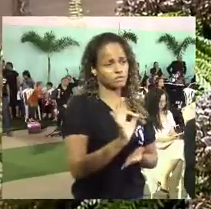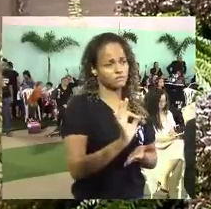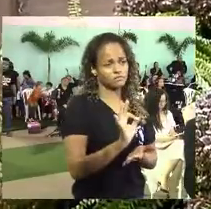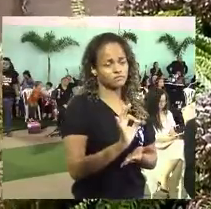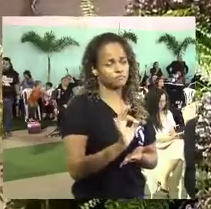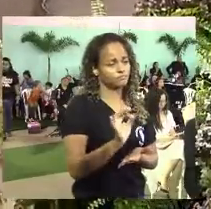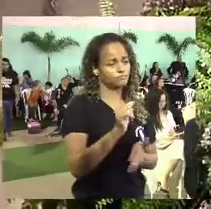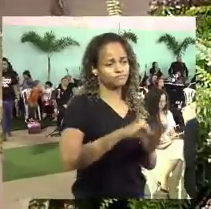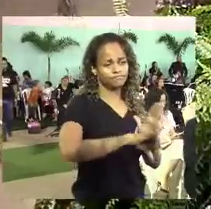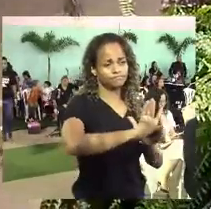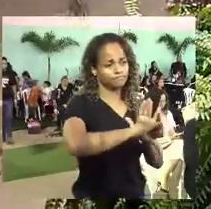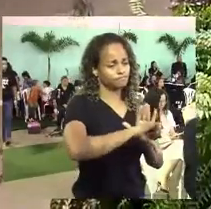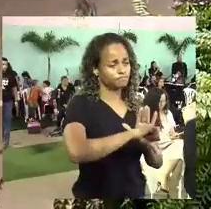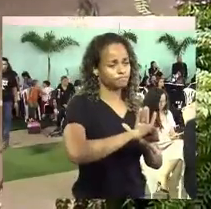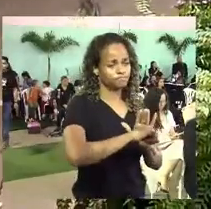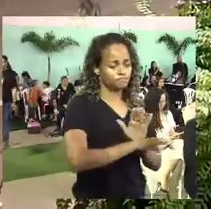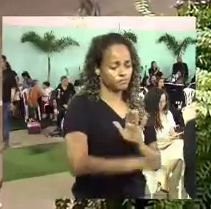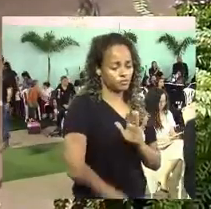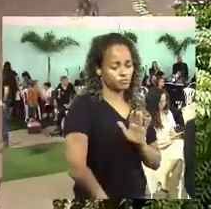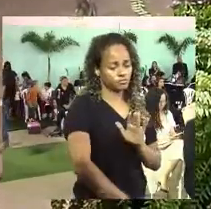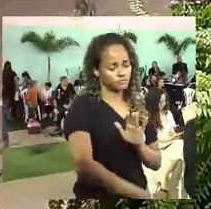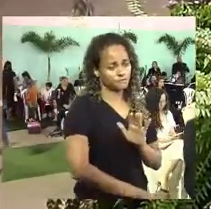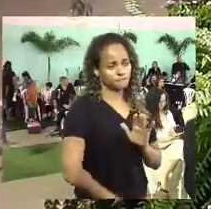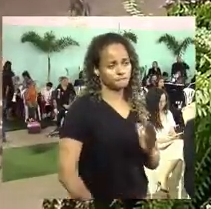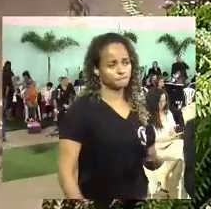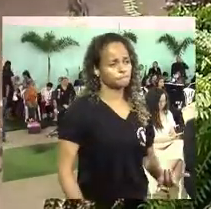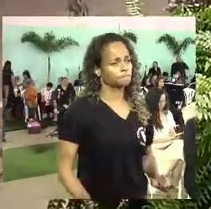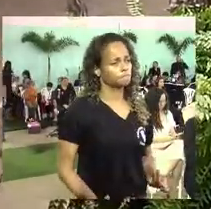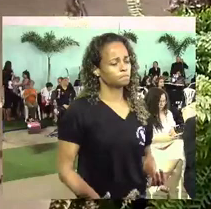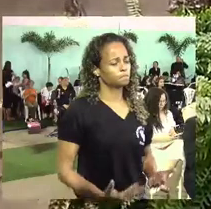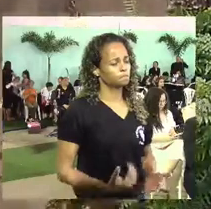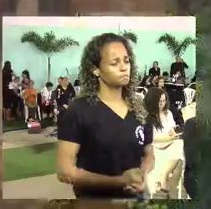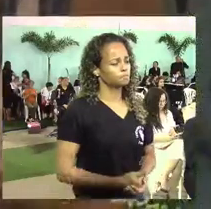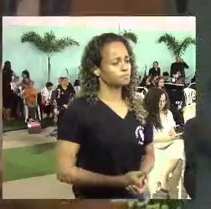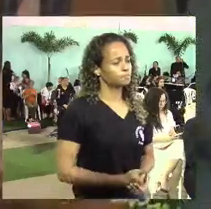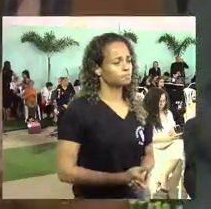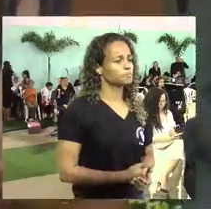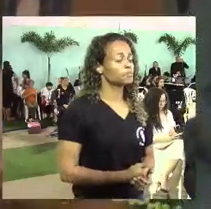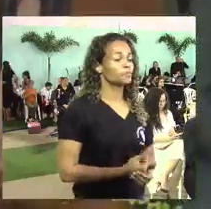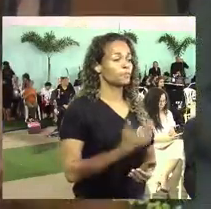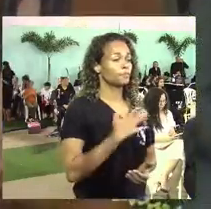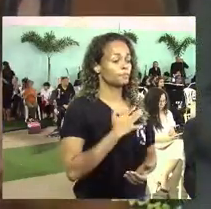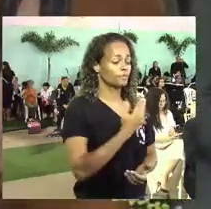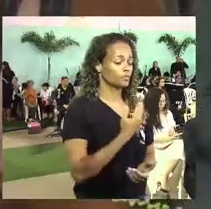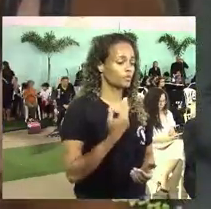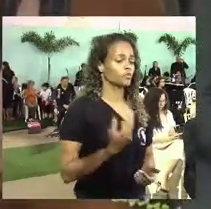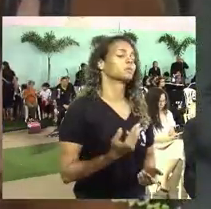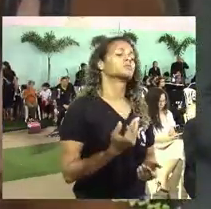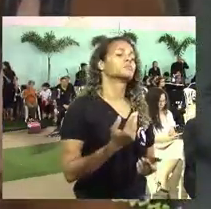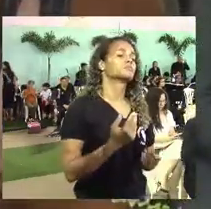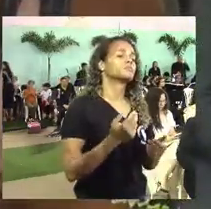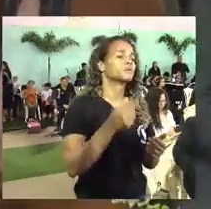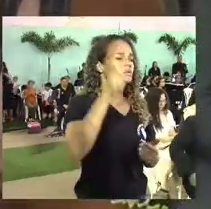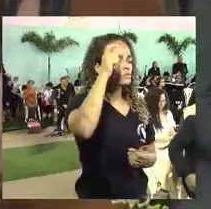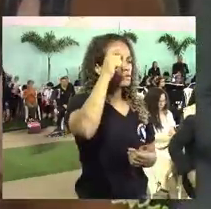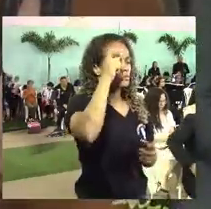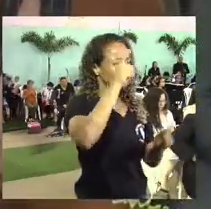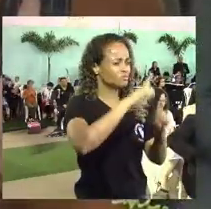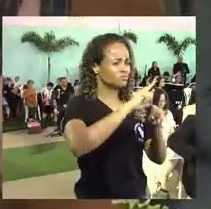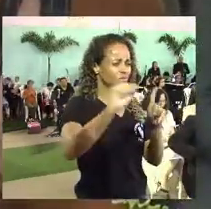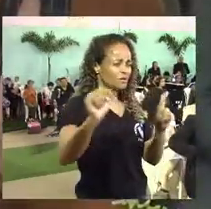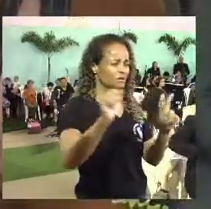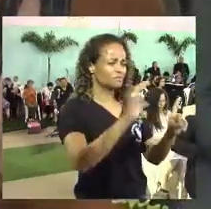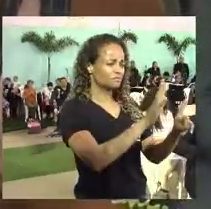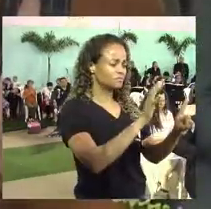vocês forem os sinais seguirão os que crerem e meu nome expulsarão demônios falarão novas línguas